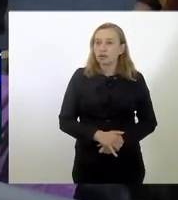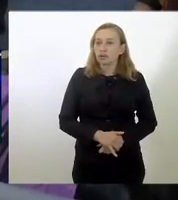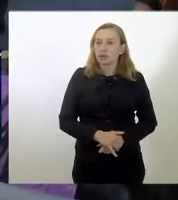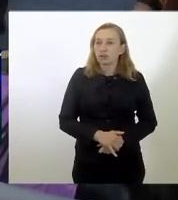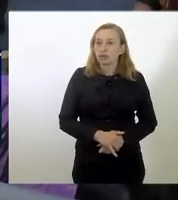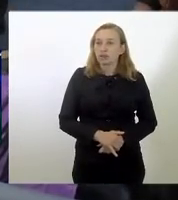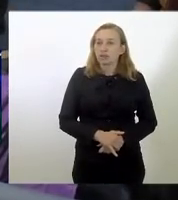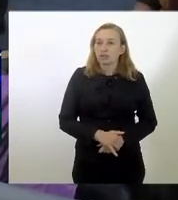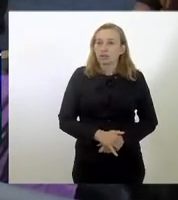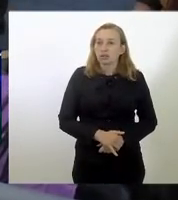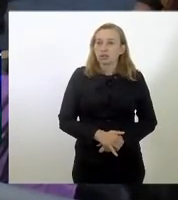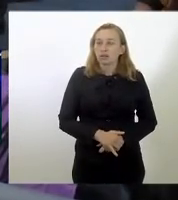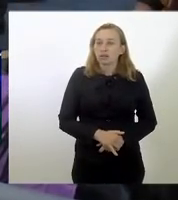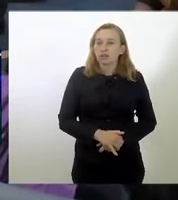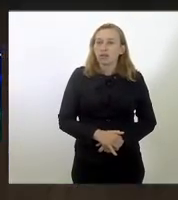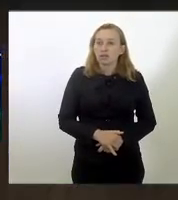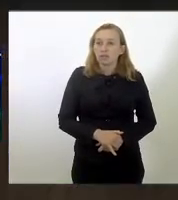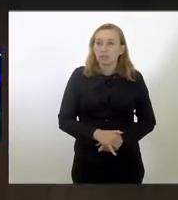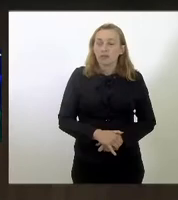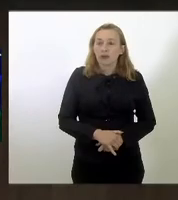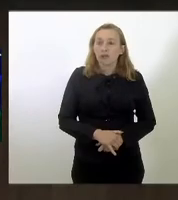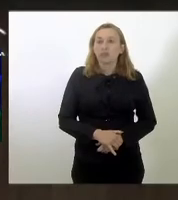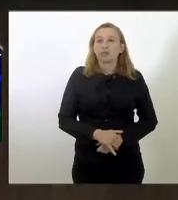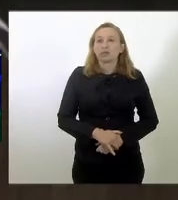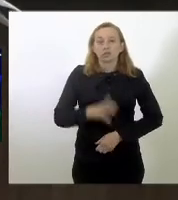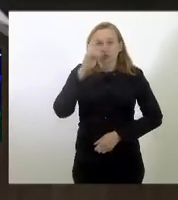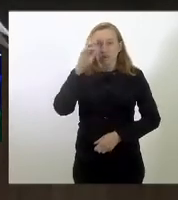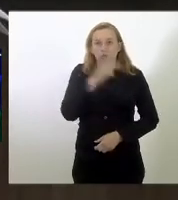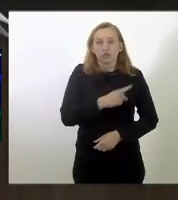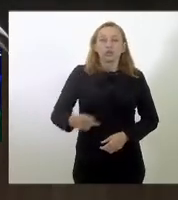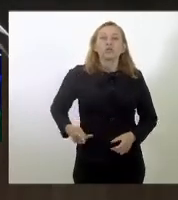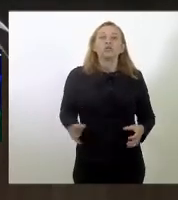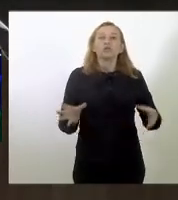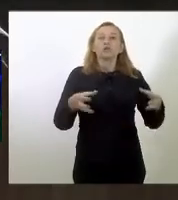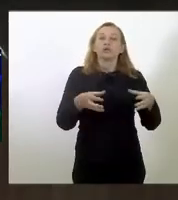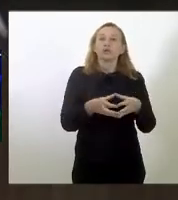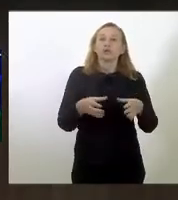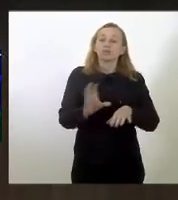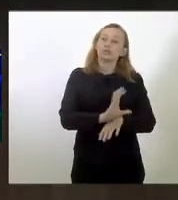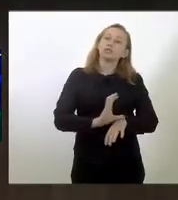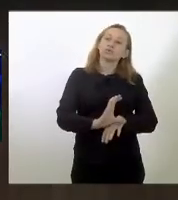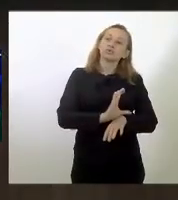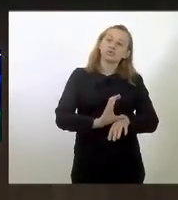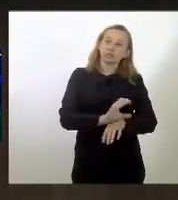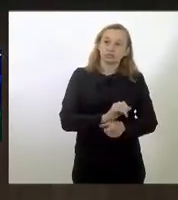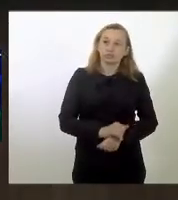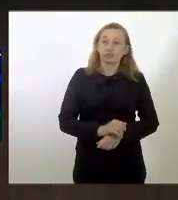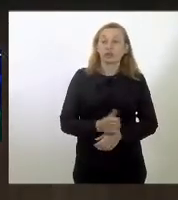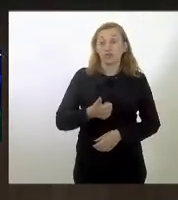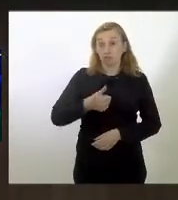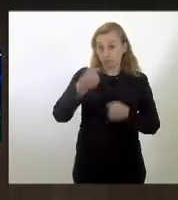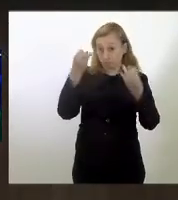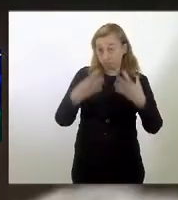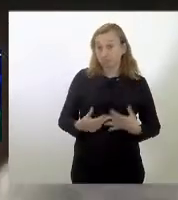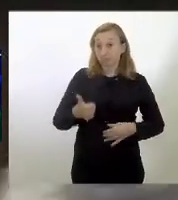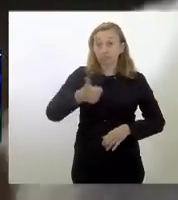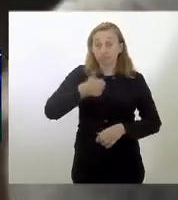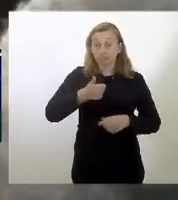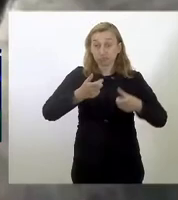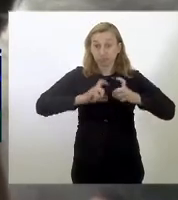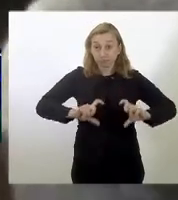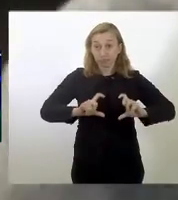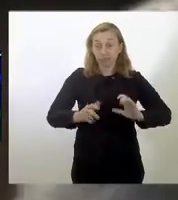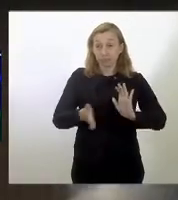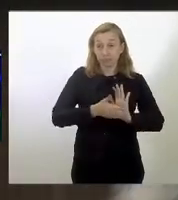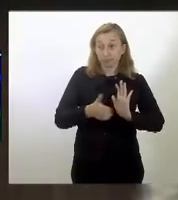É, sim. O parecer, senhor presidente, é pela constitucionalidade com a emenda e explico. No parágrafo primeiro, Vossa Excelência propõe